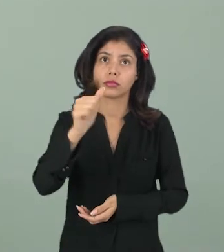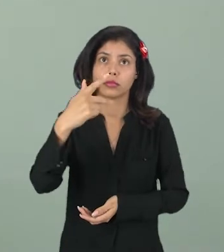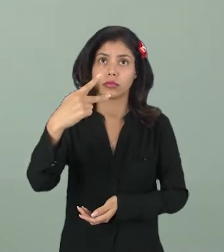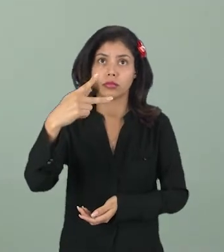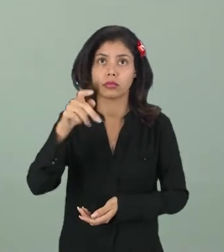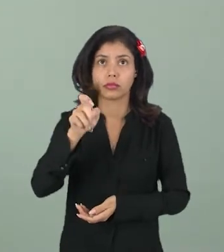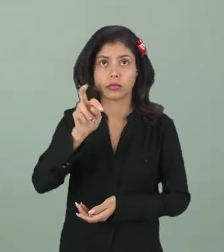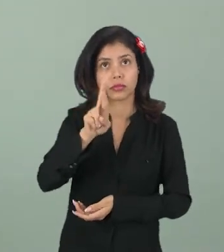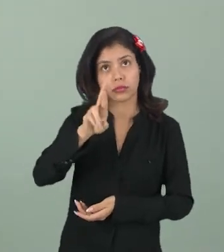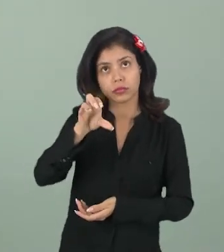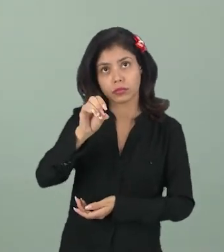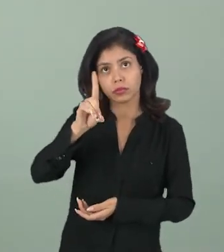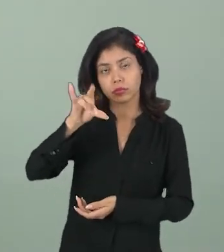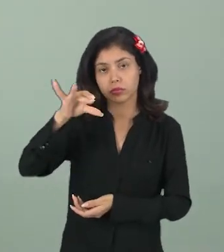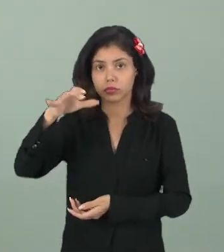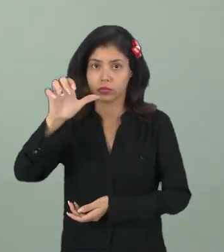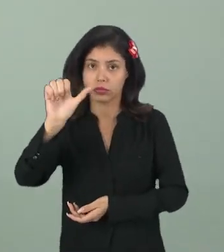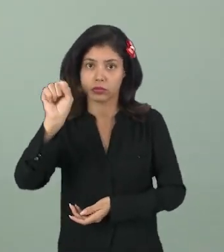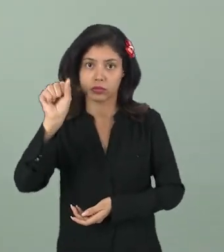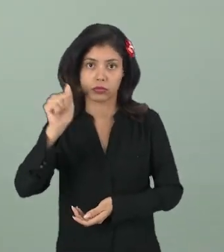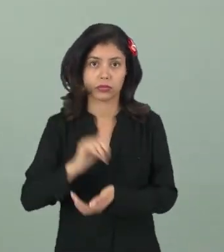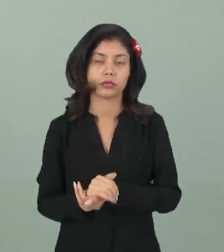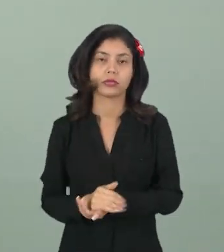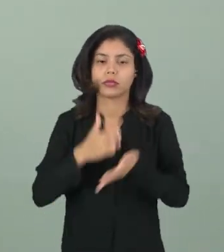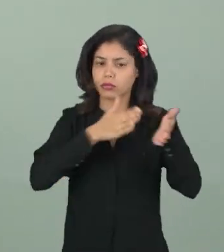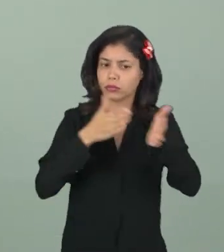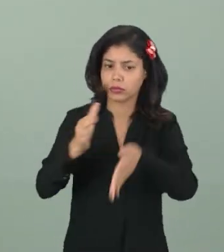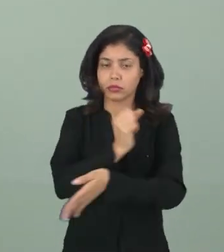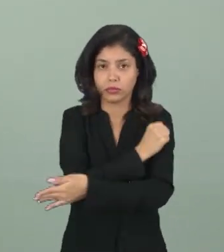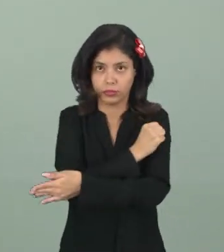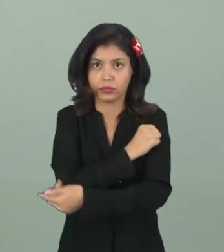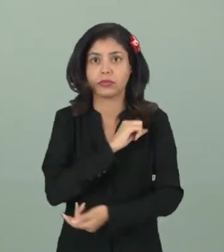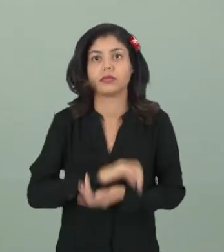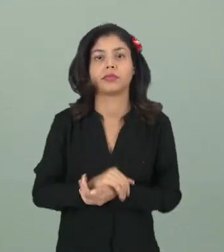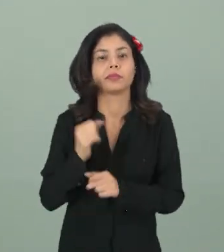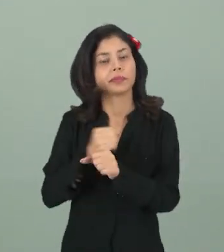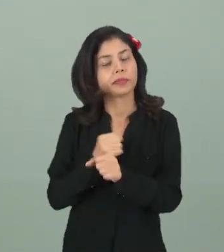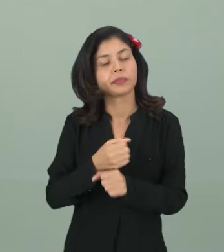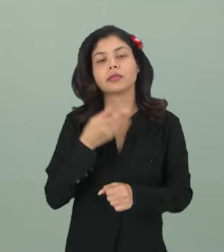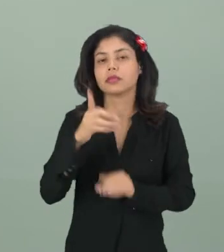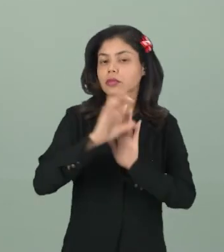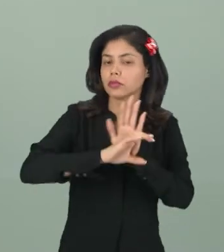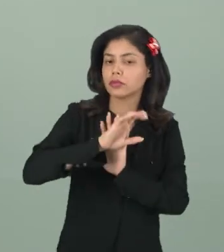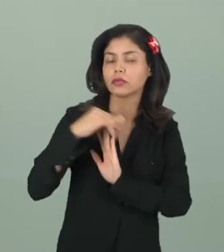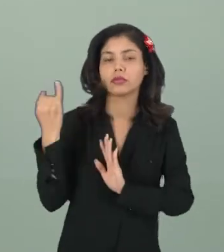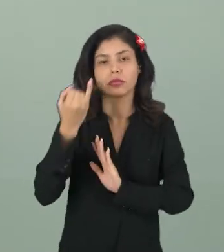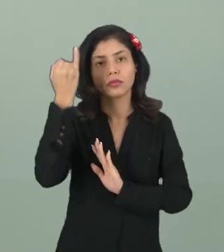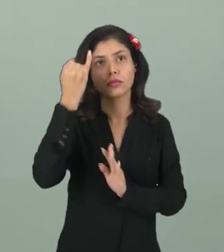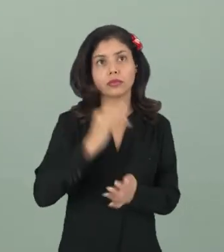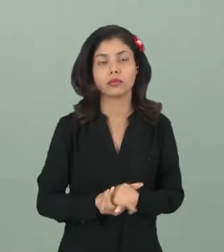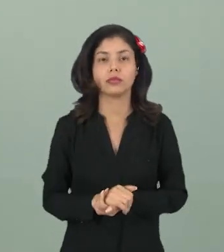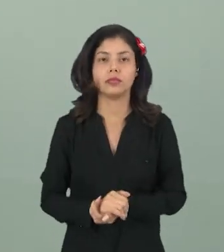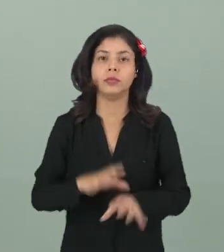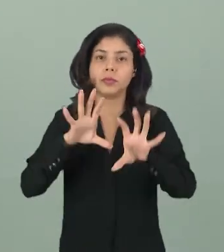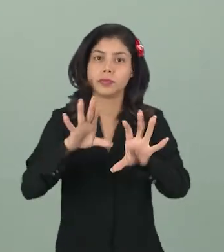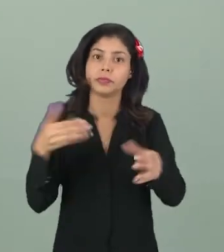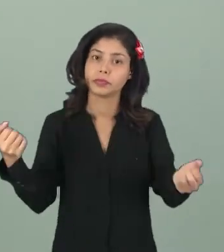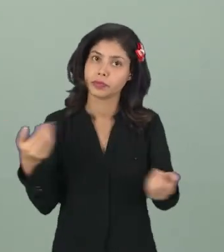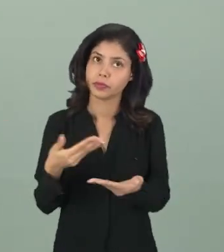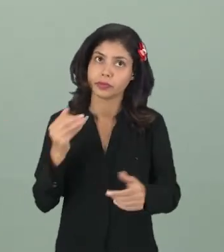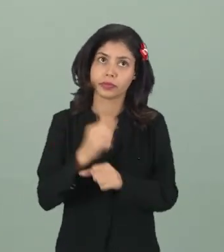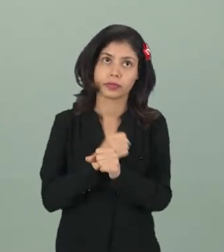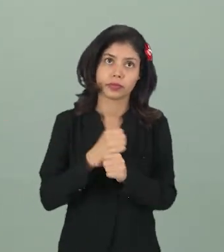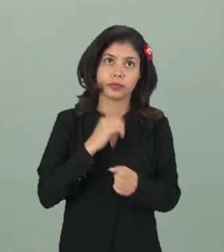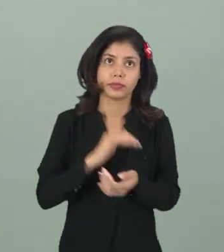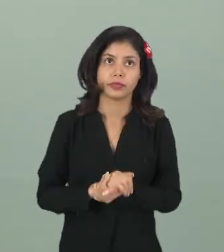a palavra é utilizada na matemática a partir do 8º ano né e é um controle específico nesse ano